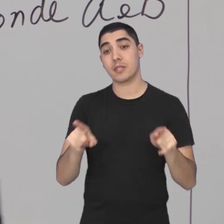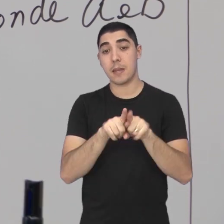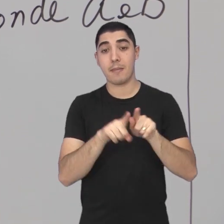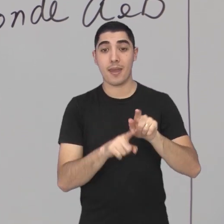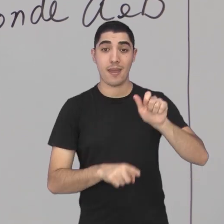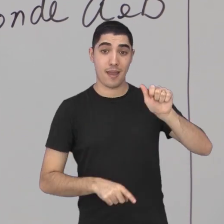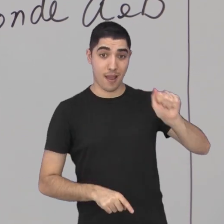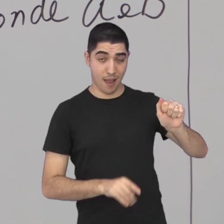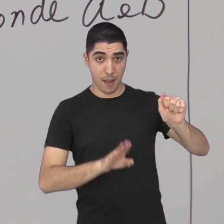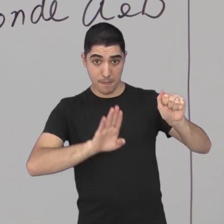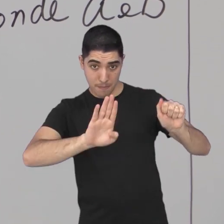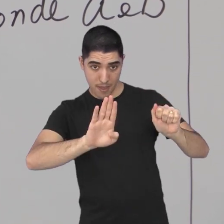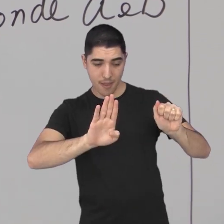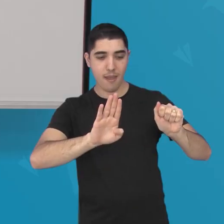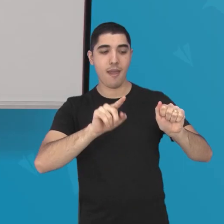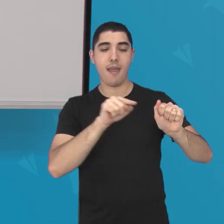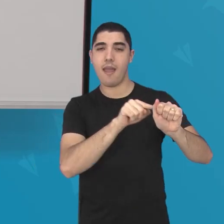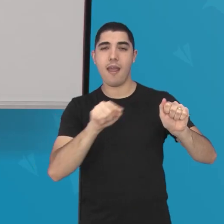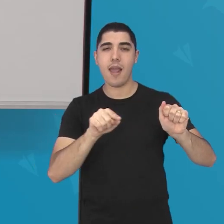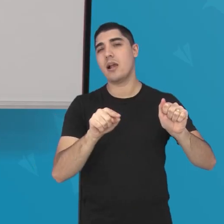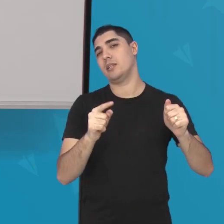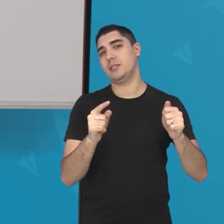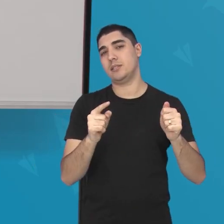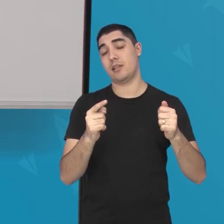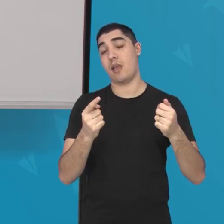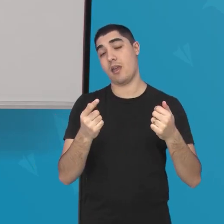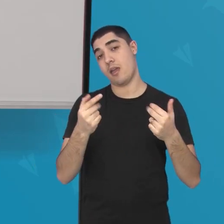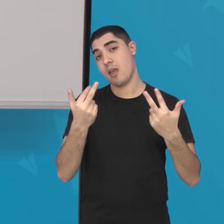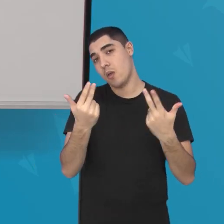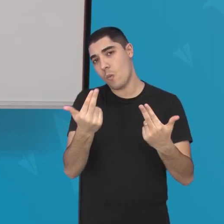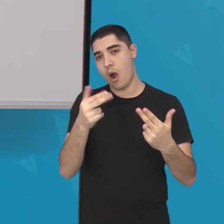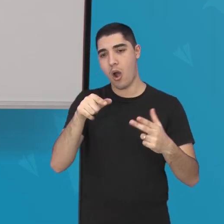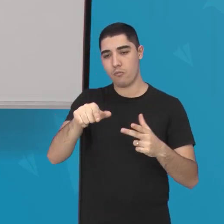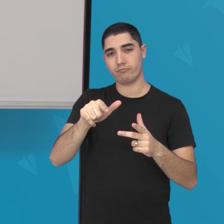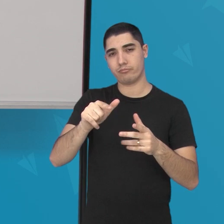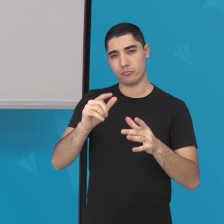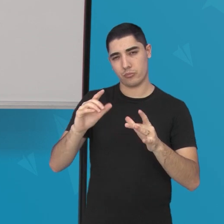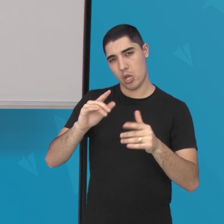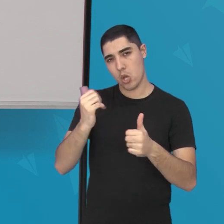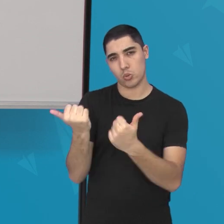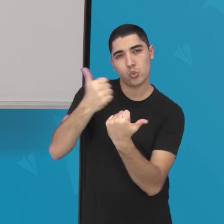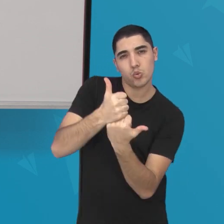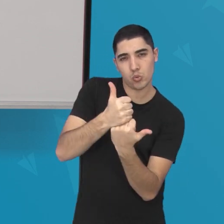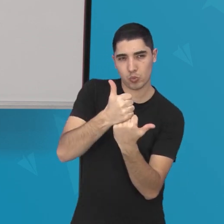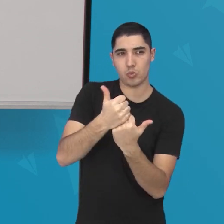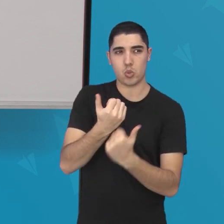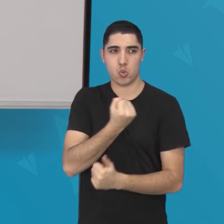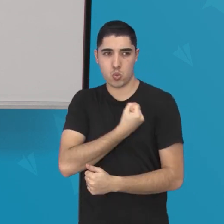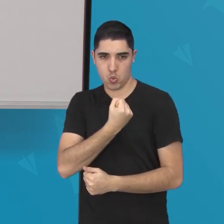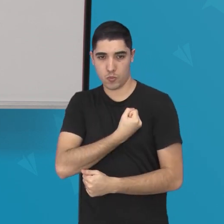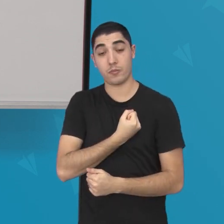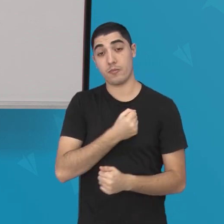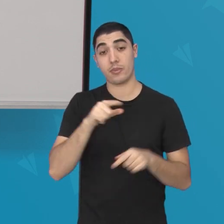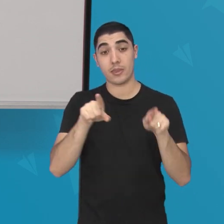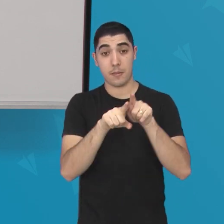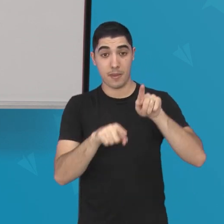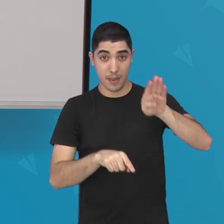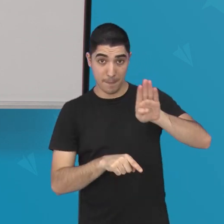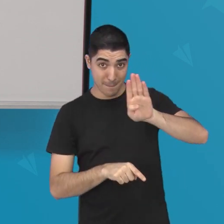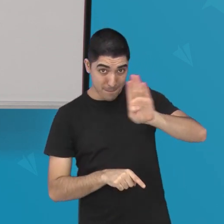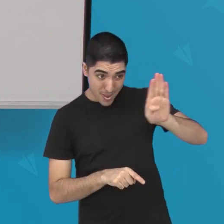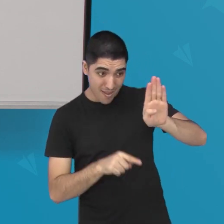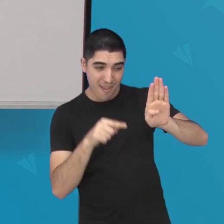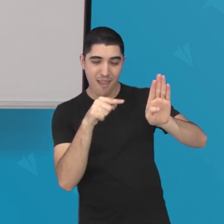de coeficientes, sendo que o a é o coeficiente que multiplica o x e o b é o